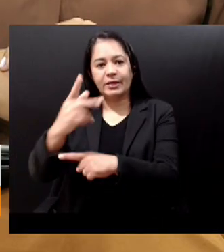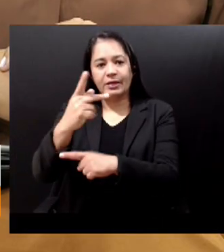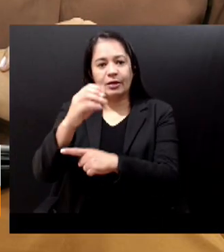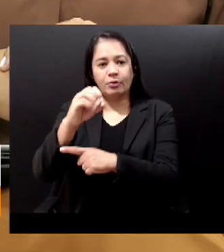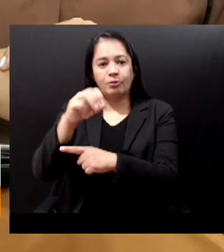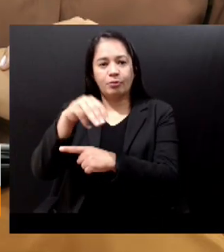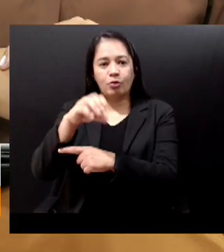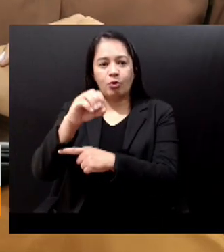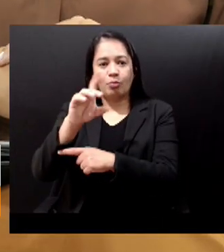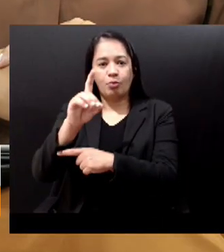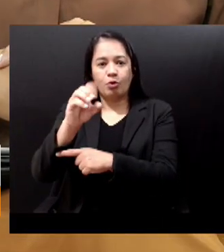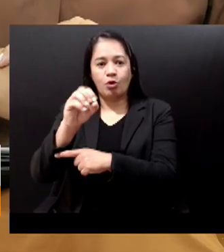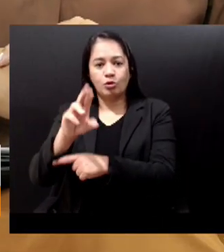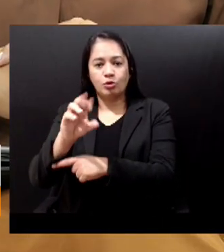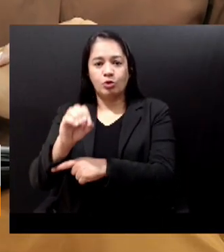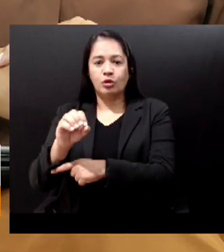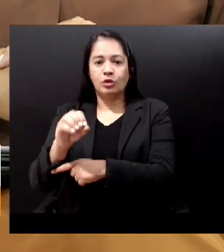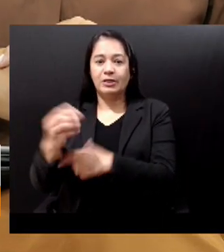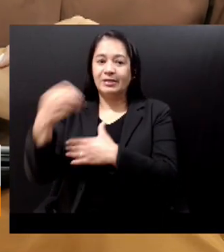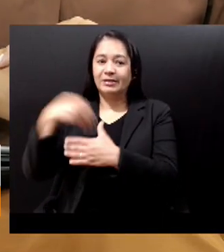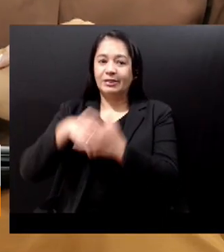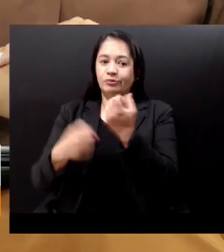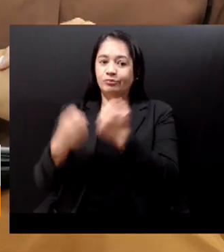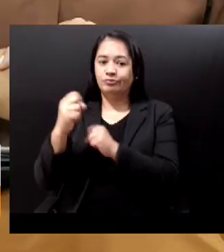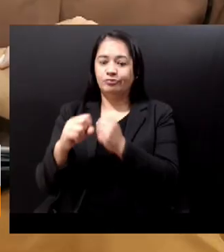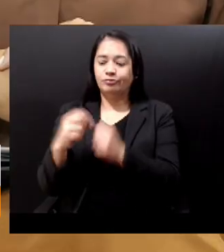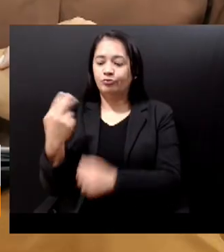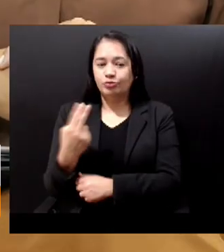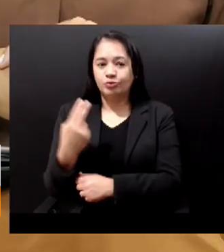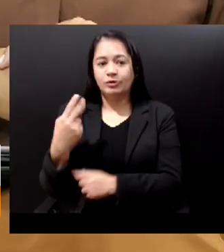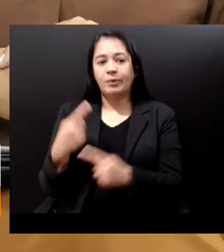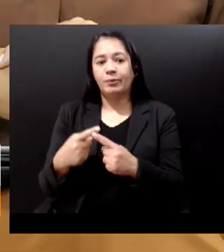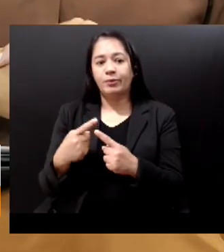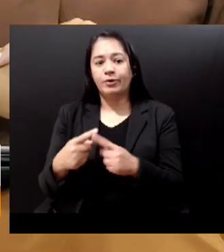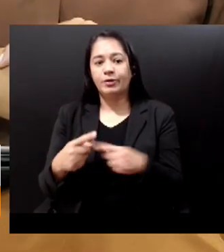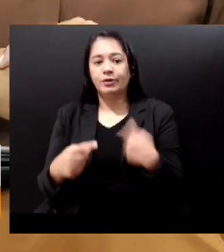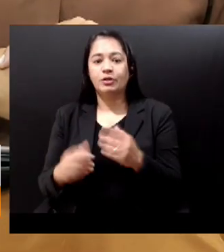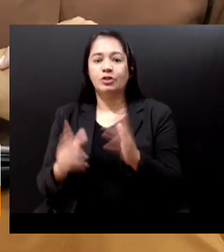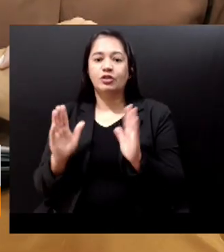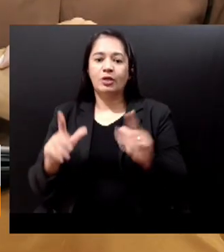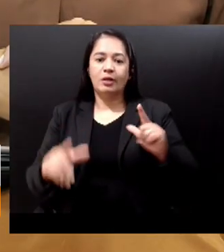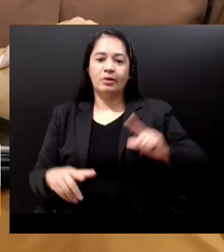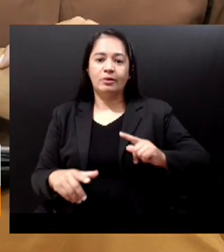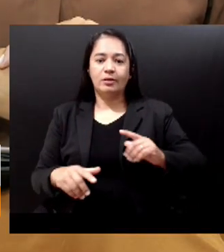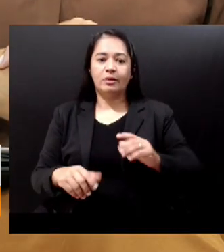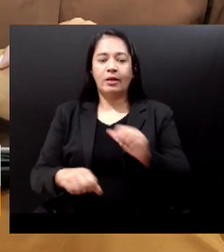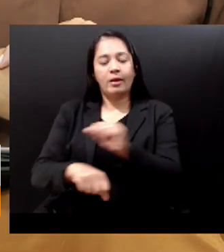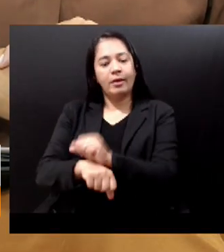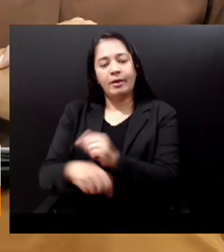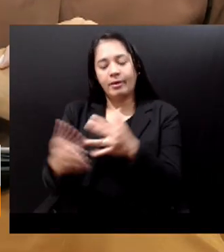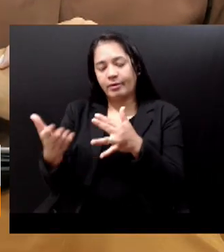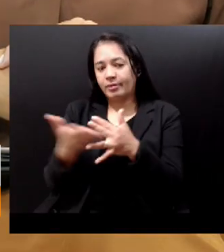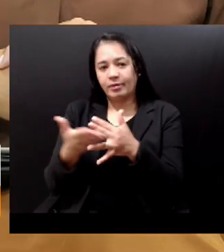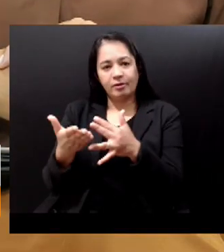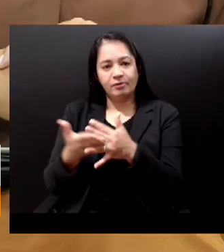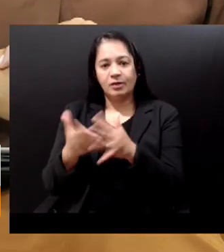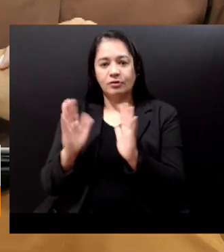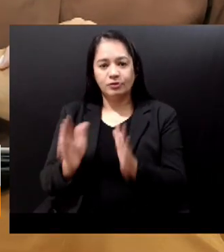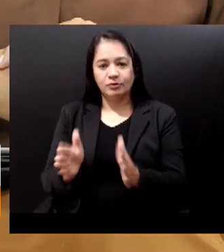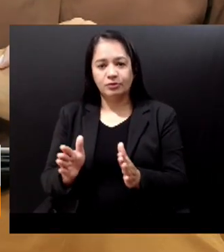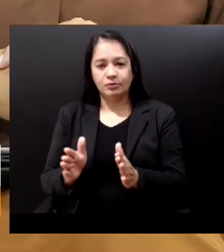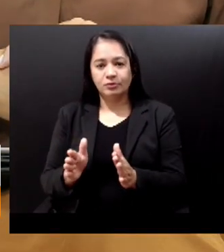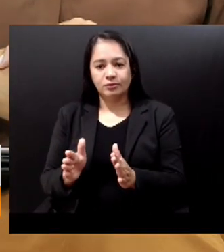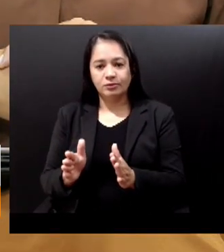ela não se aplique tanto, até porque a Uhum. gente já tem pausas Ah, durante sim, as aham. atividades, independente de qual ela Isso. seja. Mas no nosso dia a dia Mas no nosso